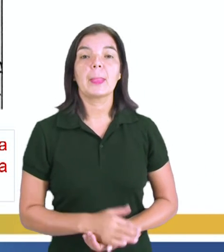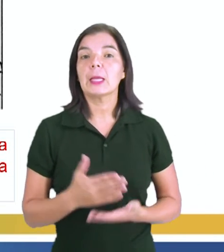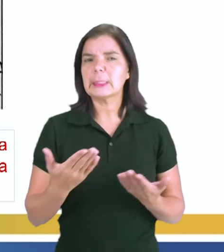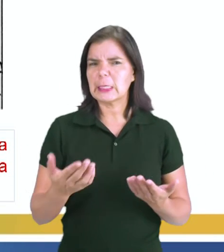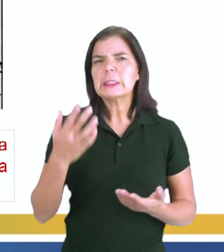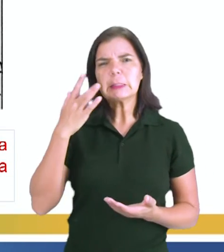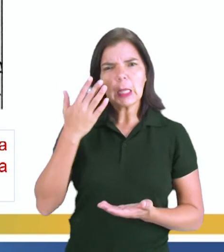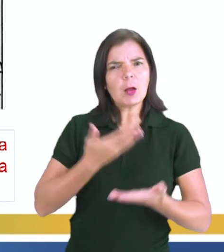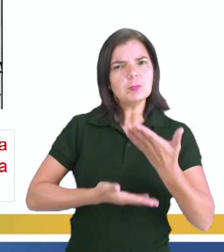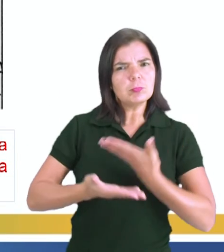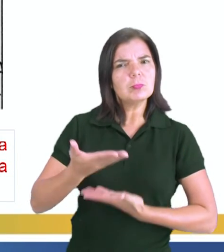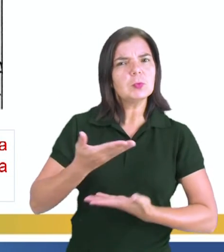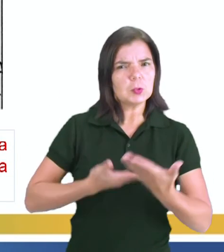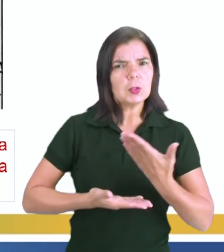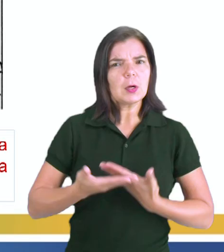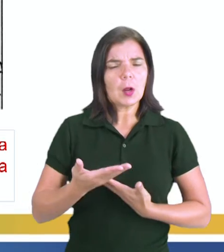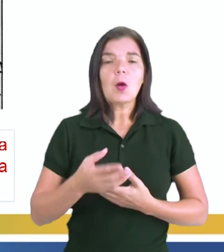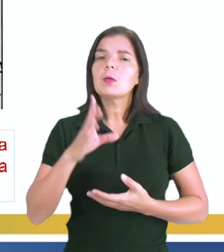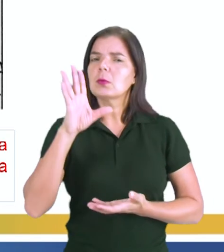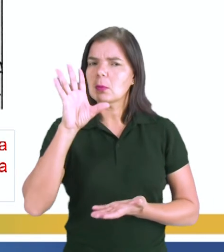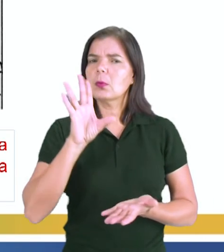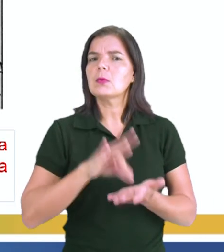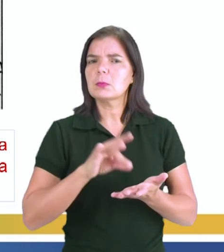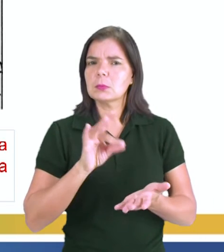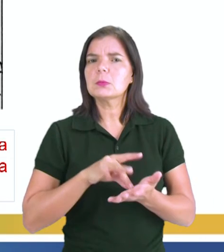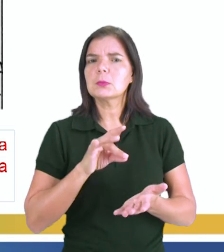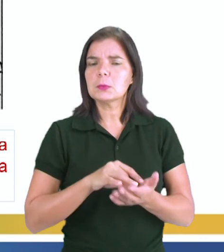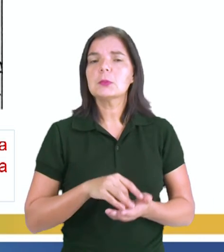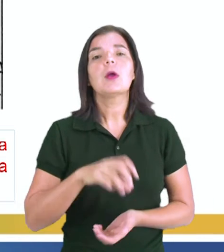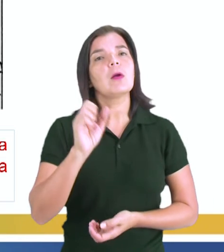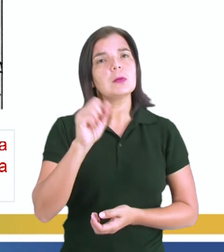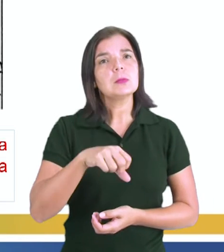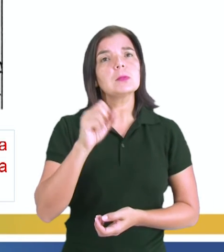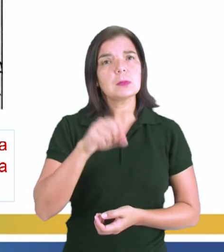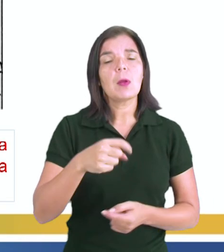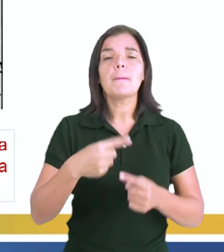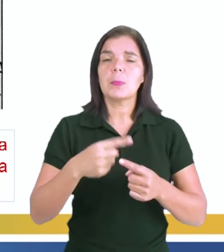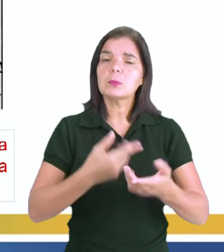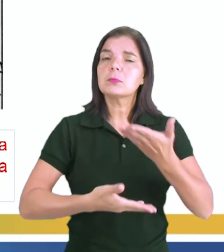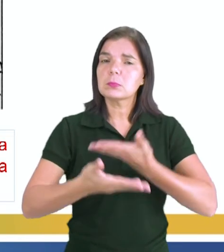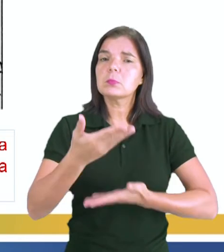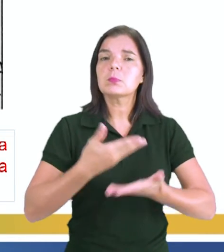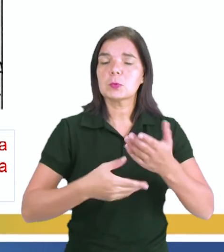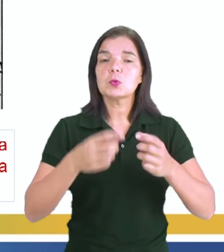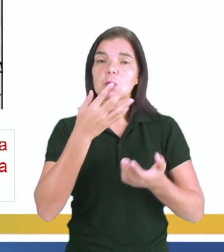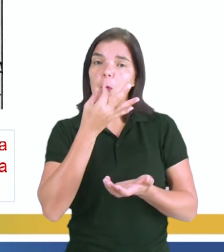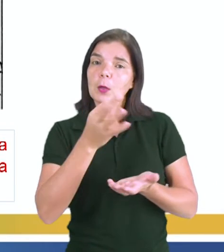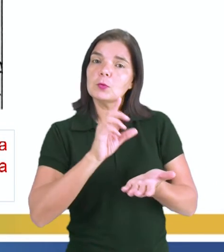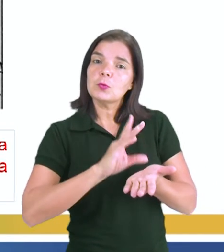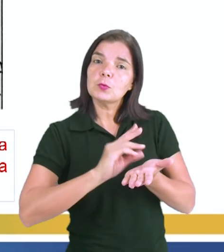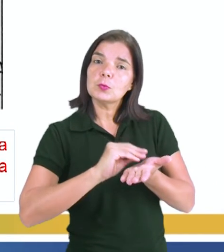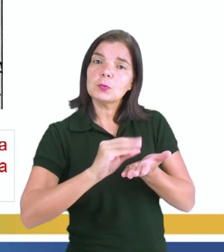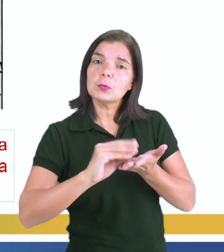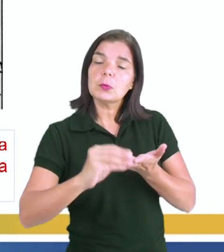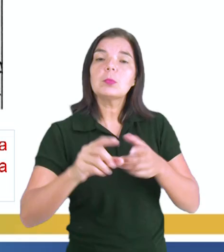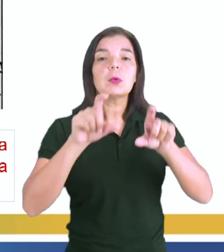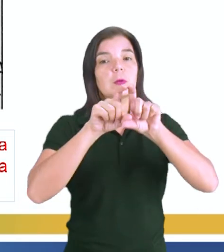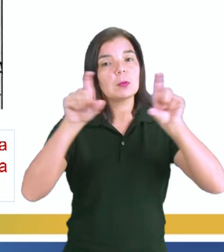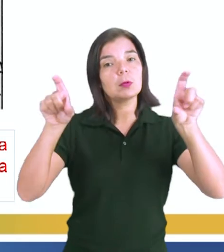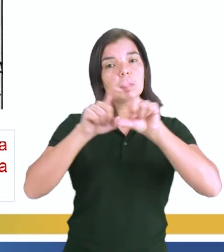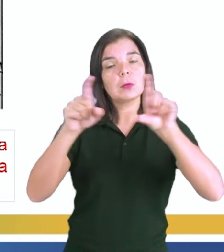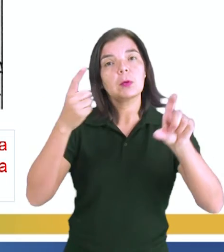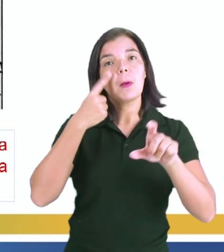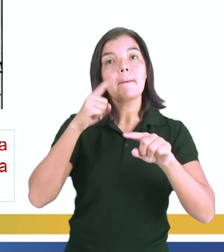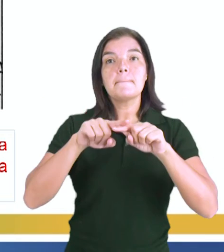Então, será que tem essa relação, né, gente? Com certeza, tá dizendo aí, ó, sim, há uma relação sobre o artigo de opinião e essa tirinha que nós estamos